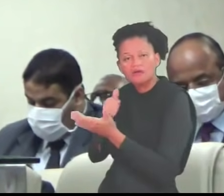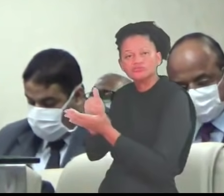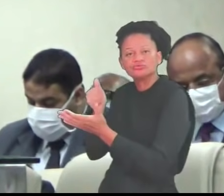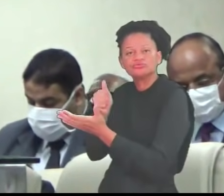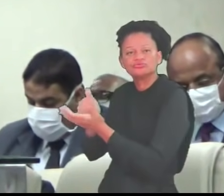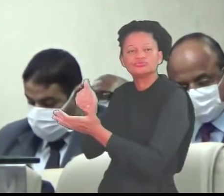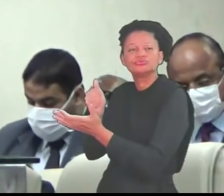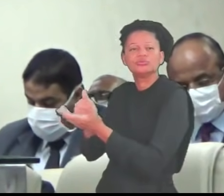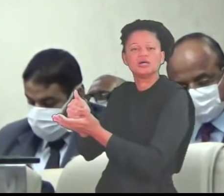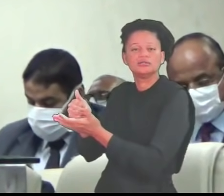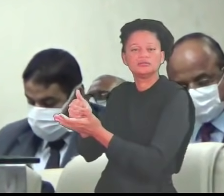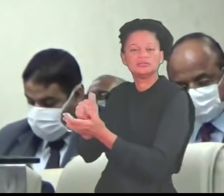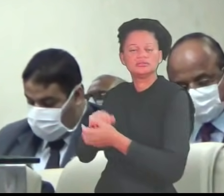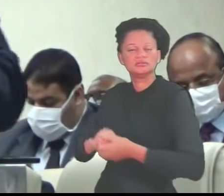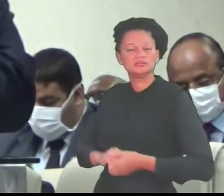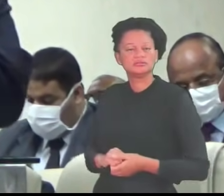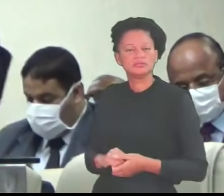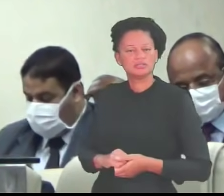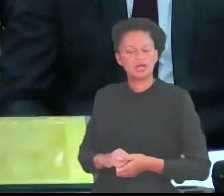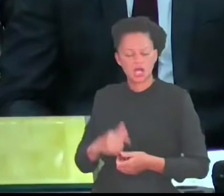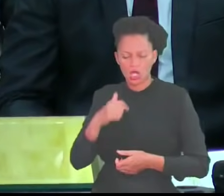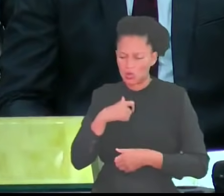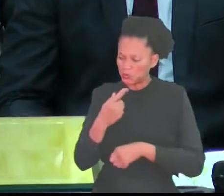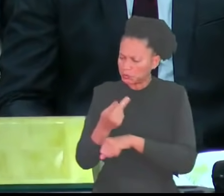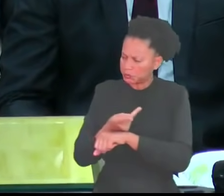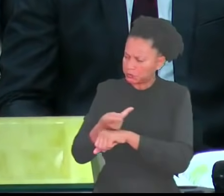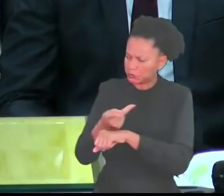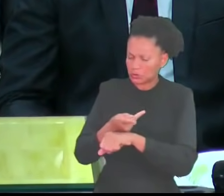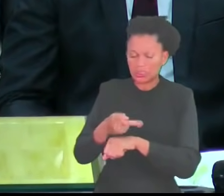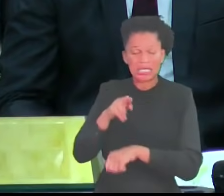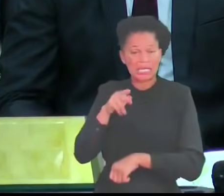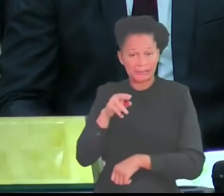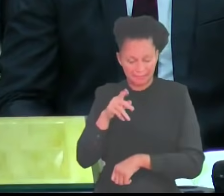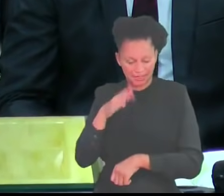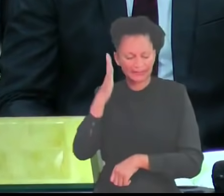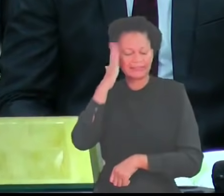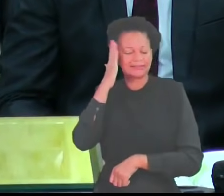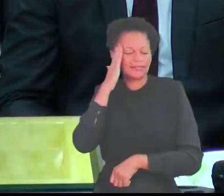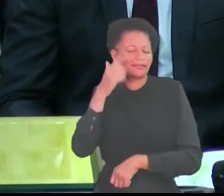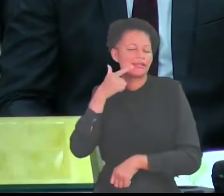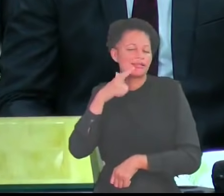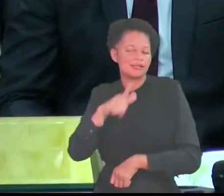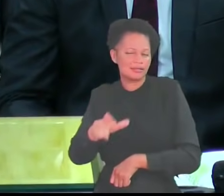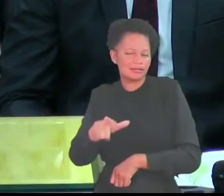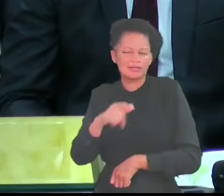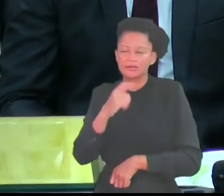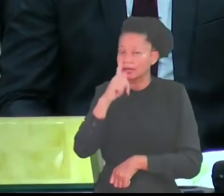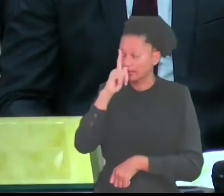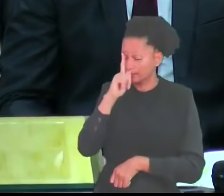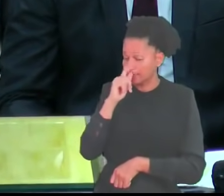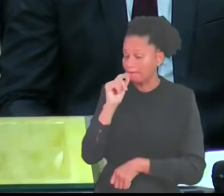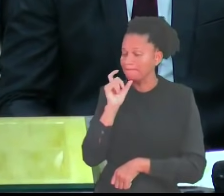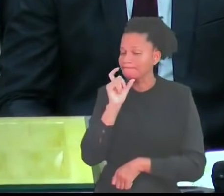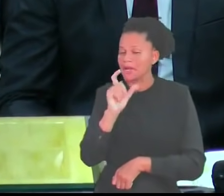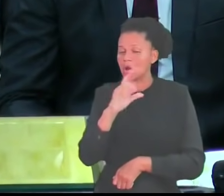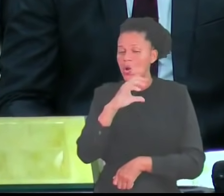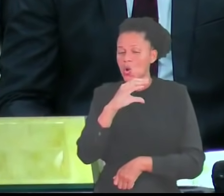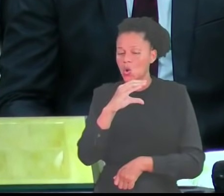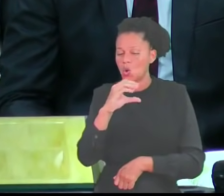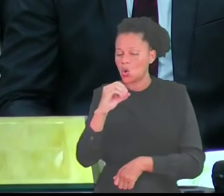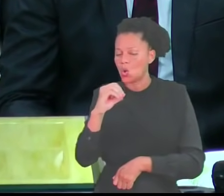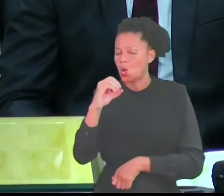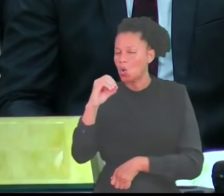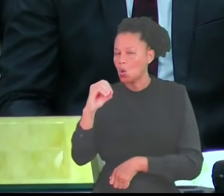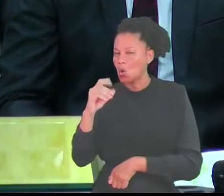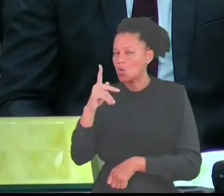cooperadores. E eu fui procurar os meus irmãos que entendem de grego, e eles me disseram que a palavra cooperador no